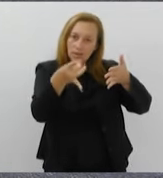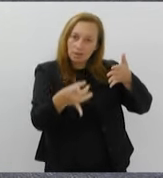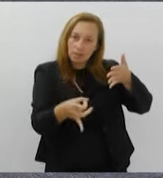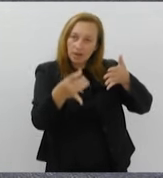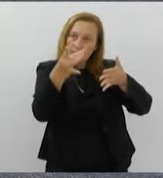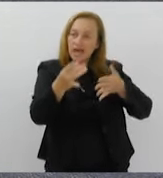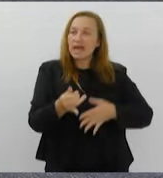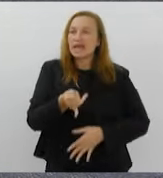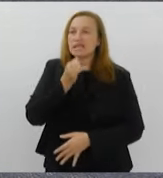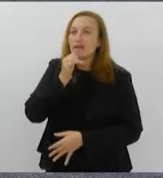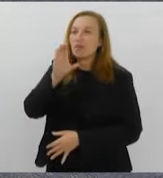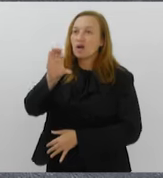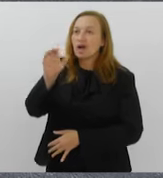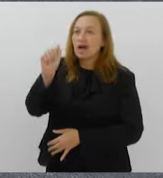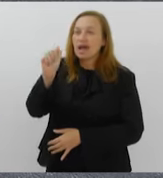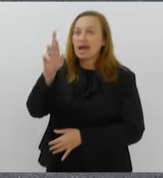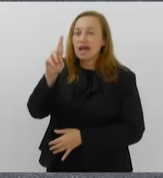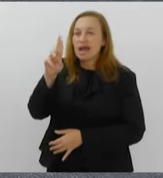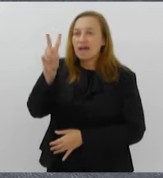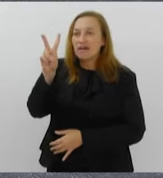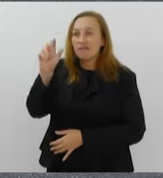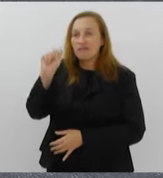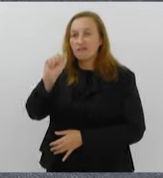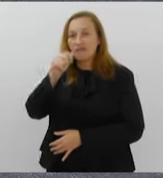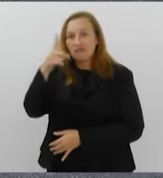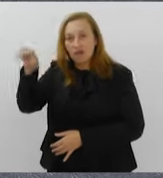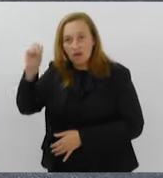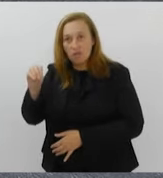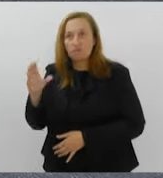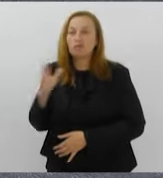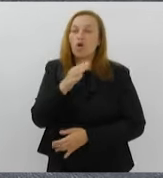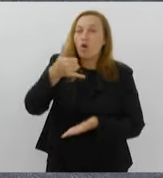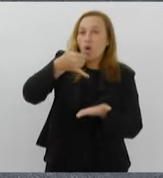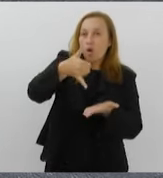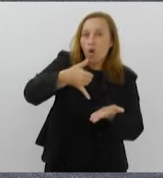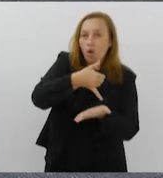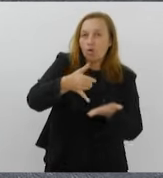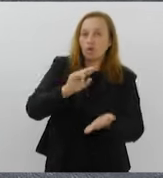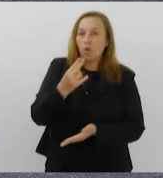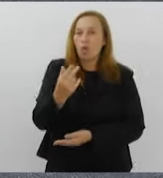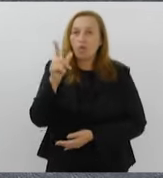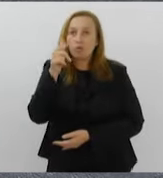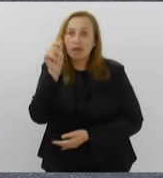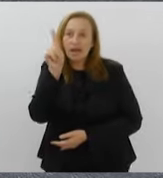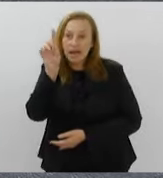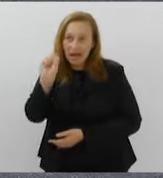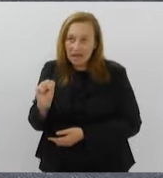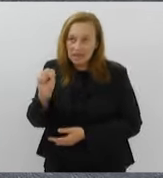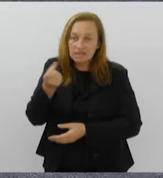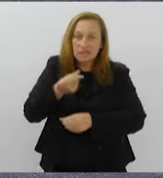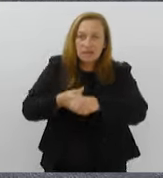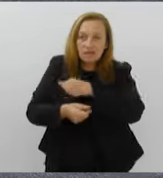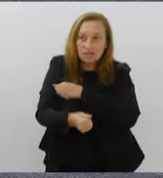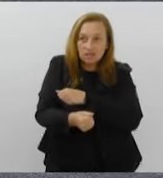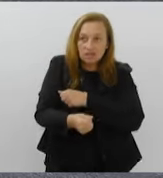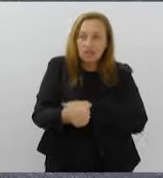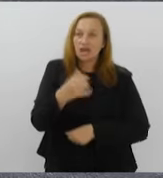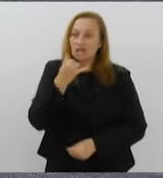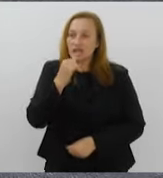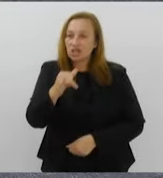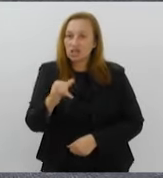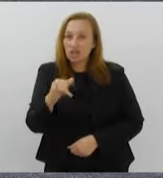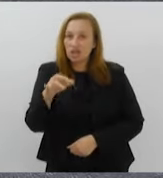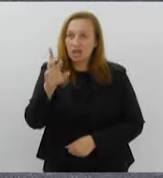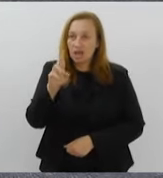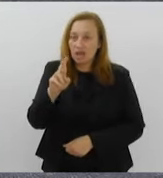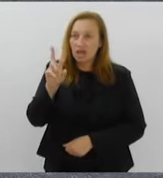carvão, óleo ou gás, deveriam de investir em energias renováveis.